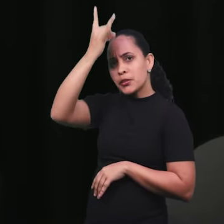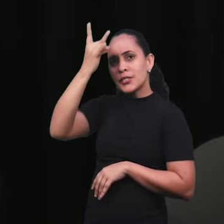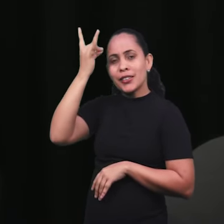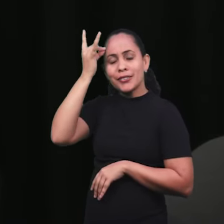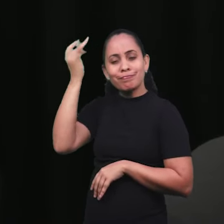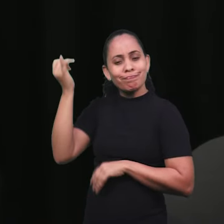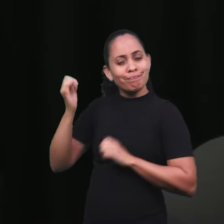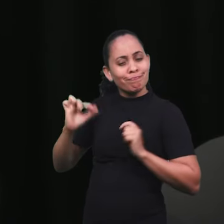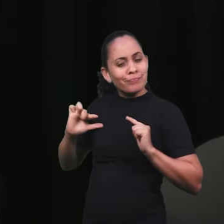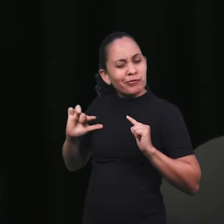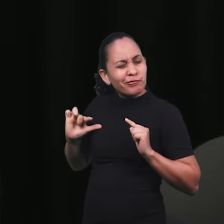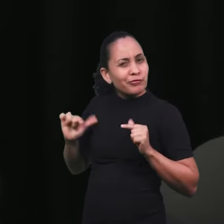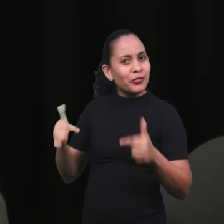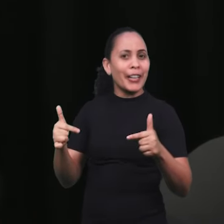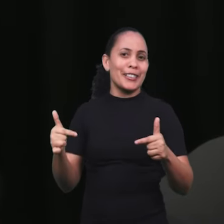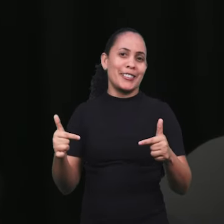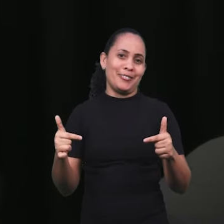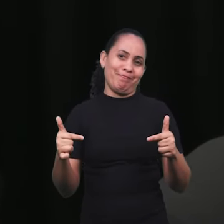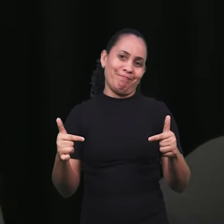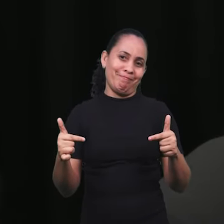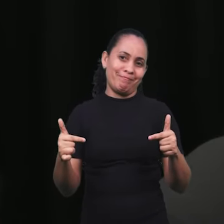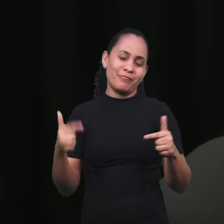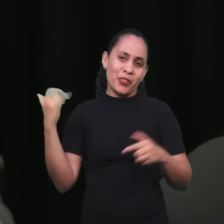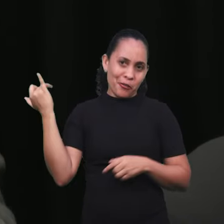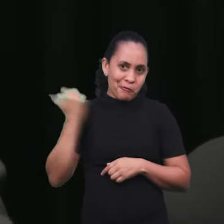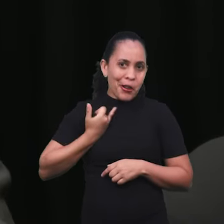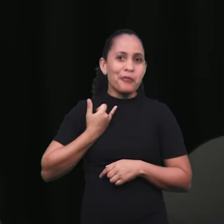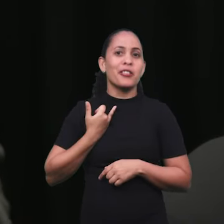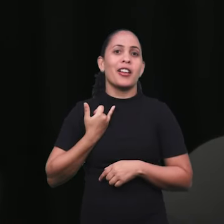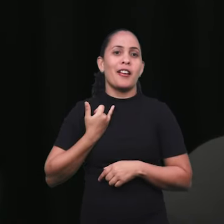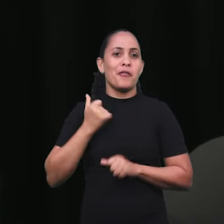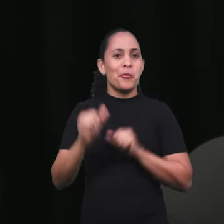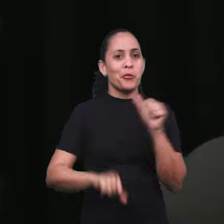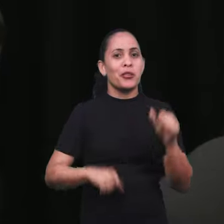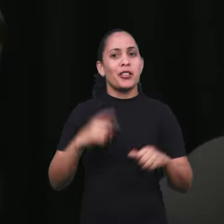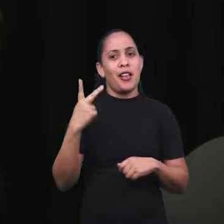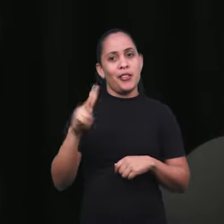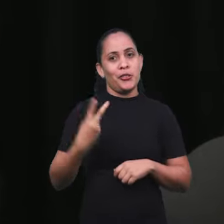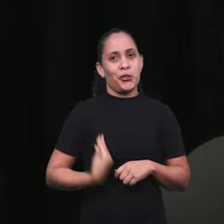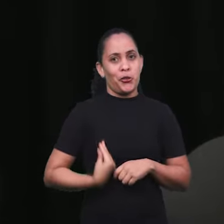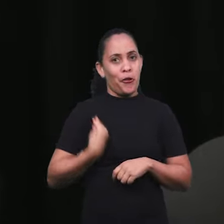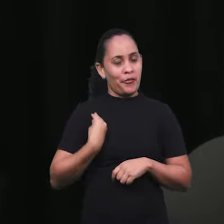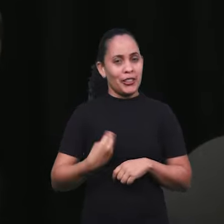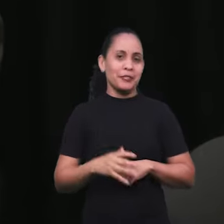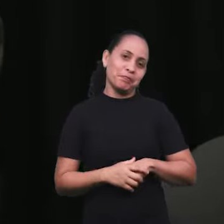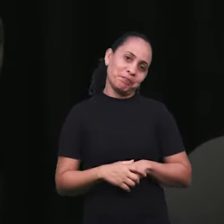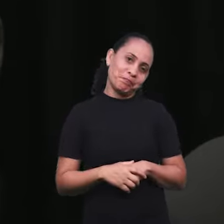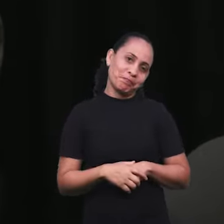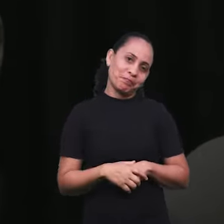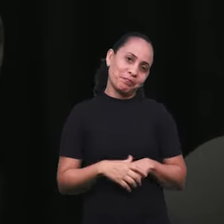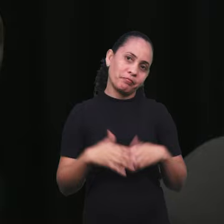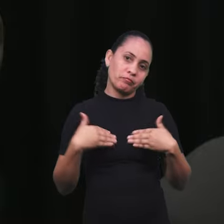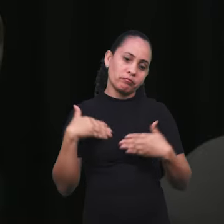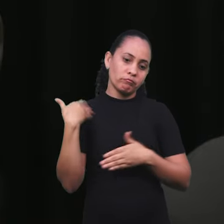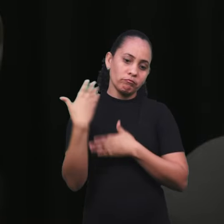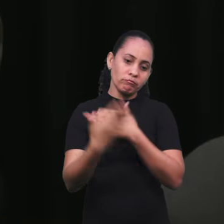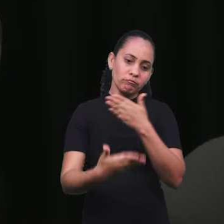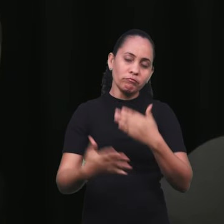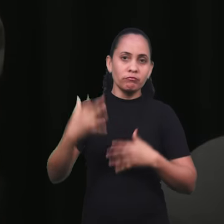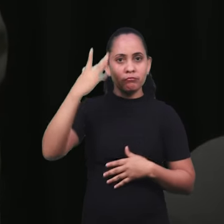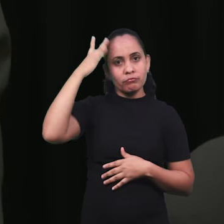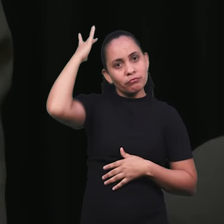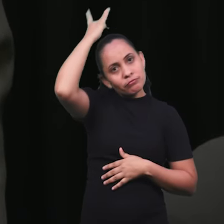teu servo ouve, o Espírito Santo vai começar, vai tomar pé da situação e vai começar a mudar a sua vida,